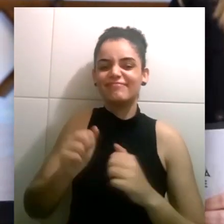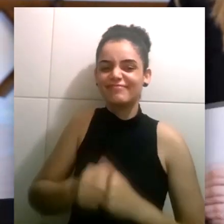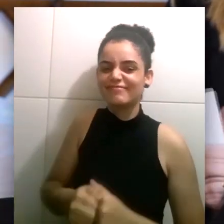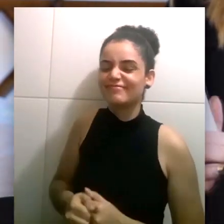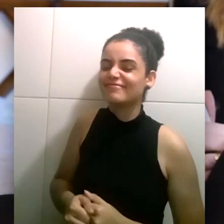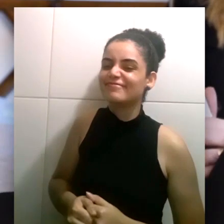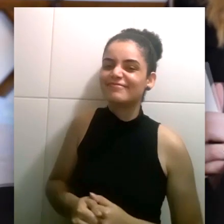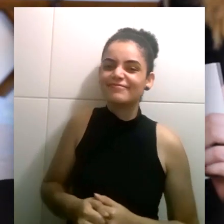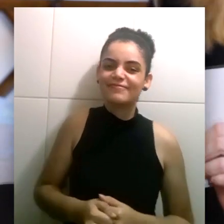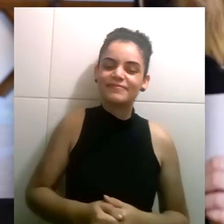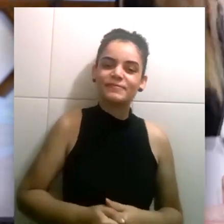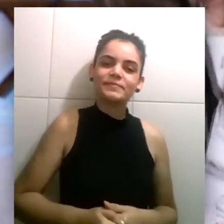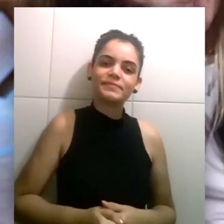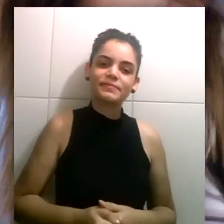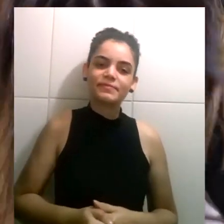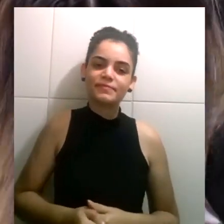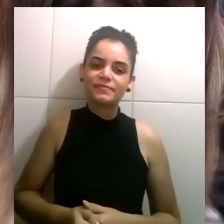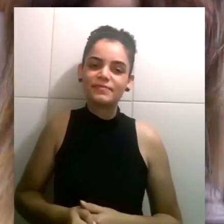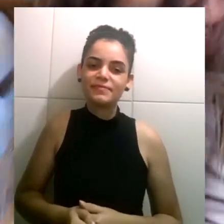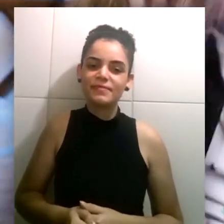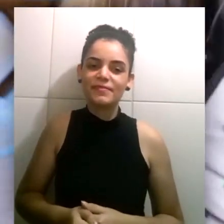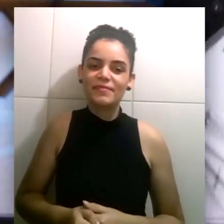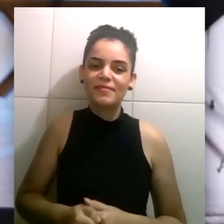lembra? Né?